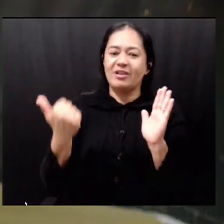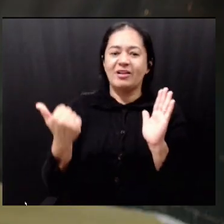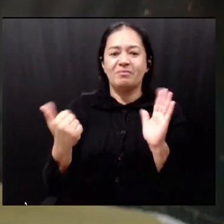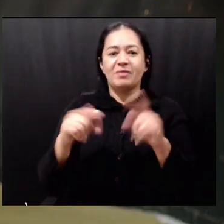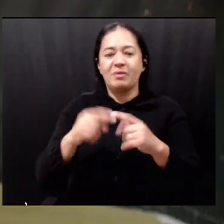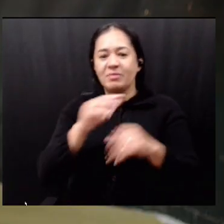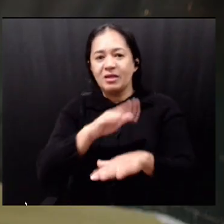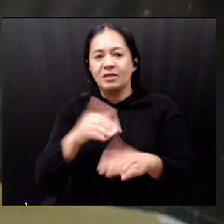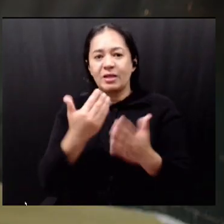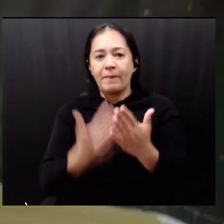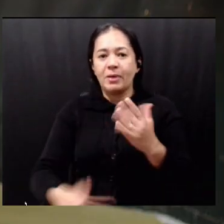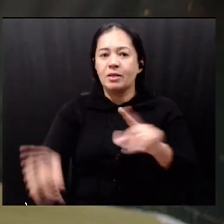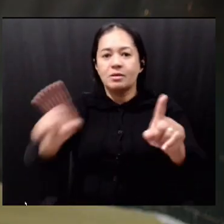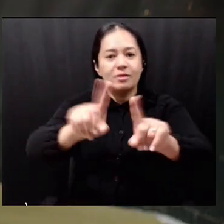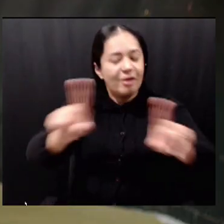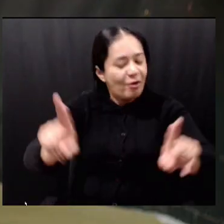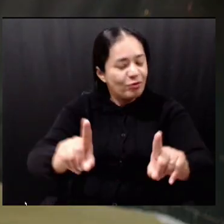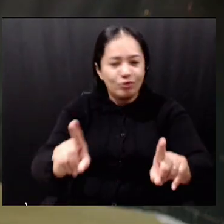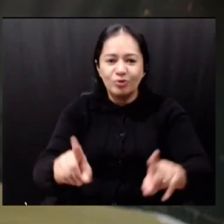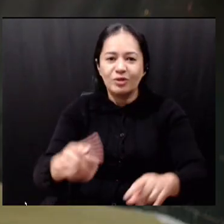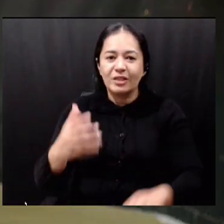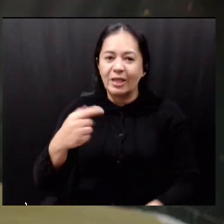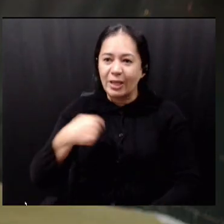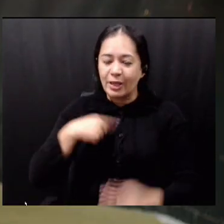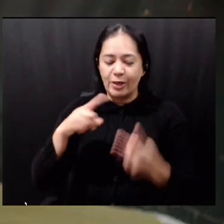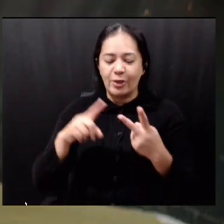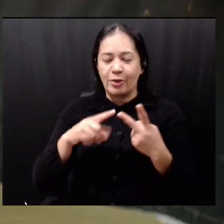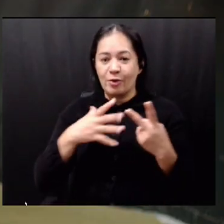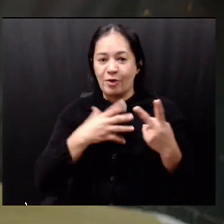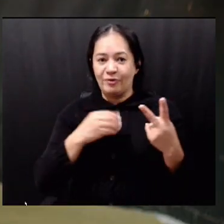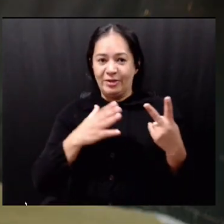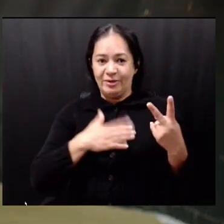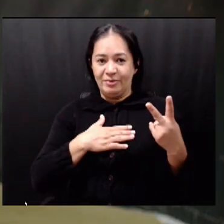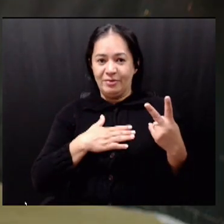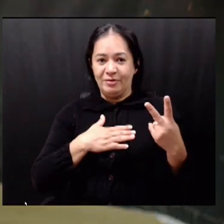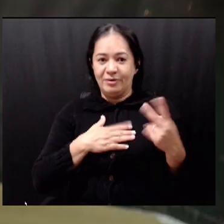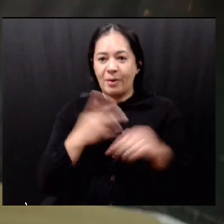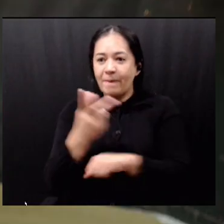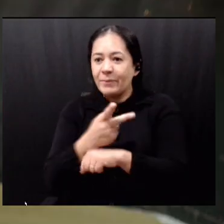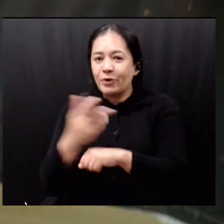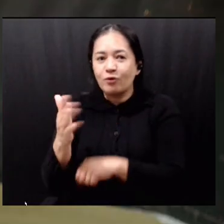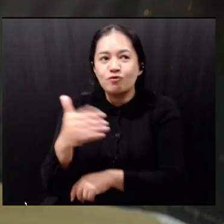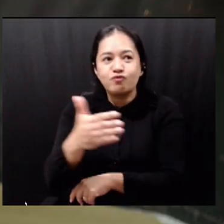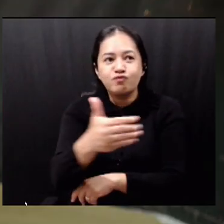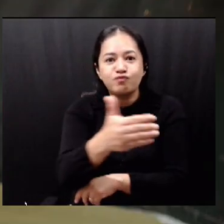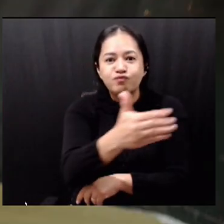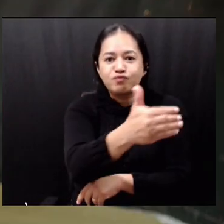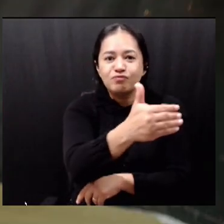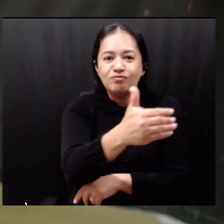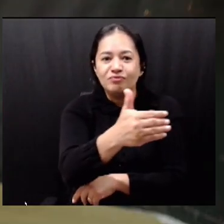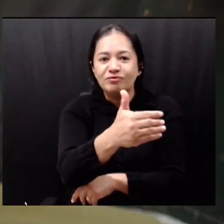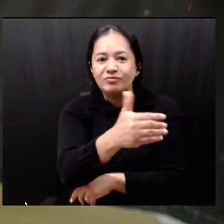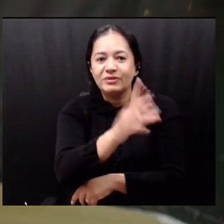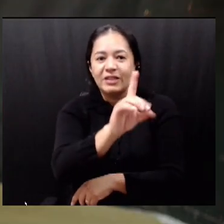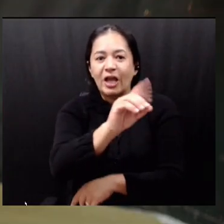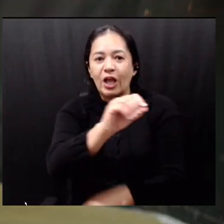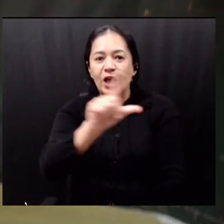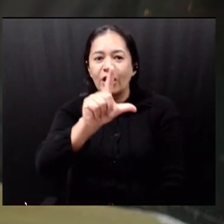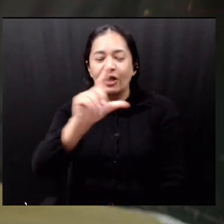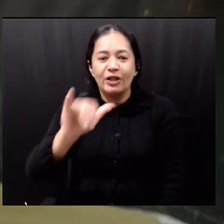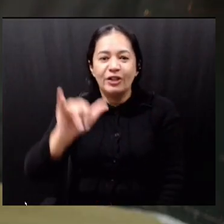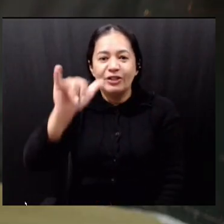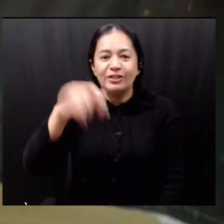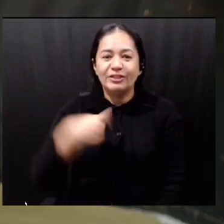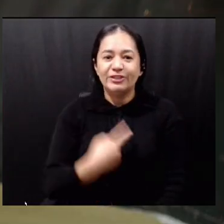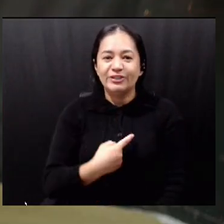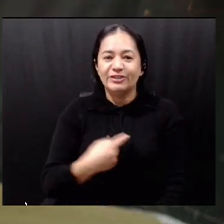vai. Eu e minha filha assistimos o Procurando Nemo e tem a Dory que fala baleiês. E nós